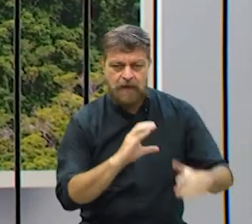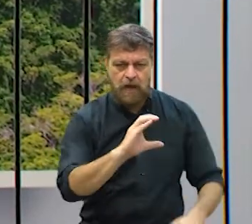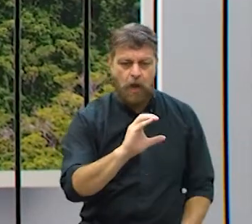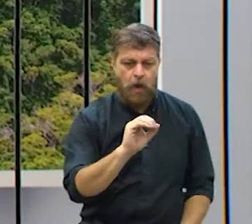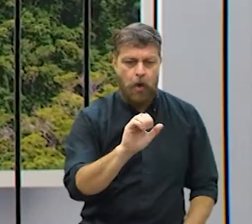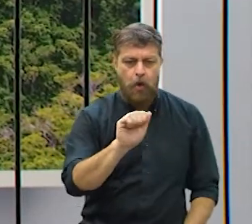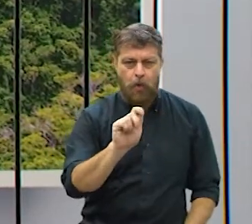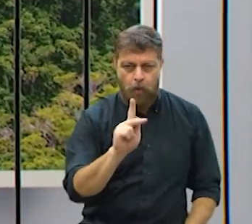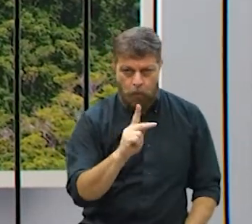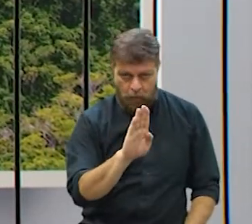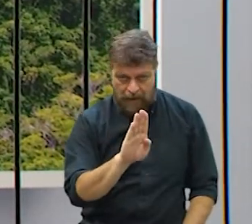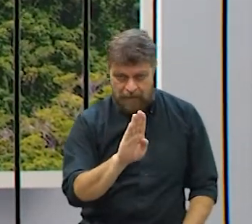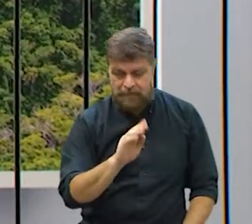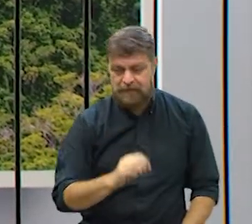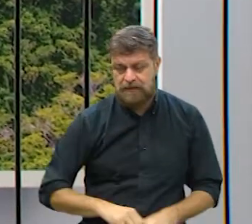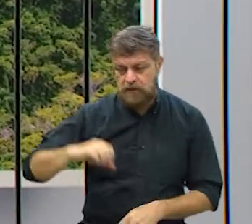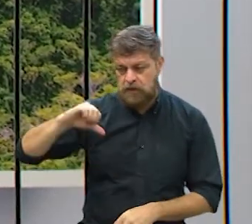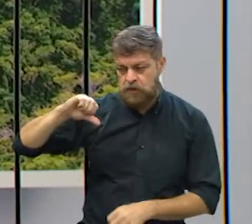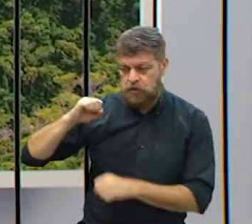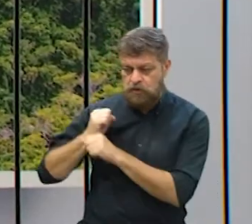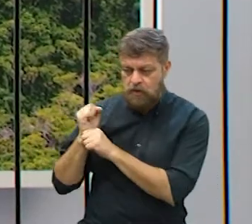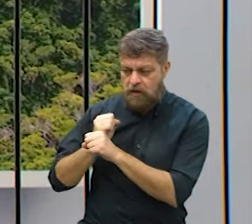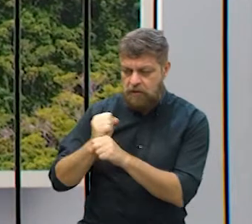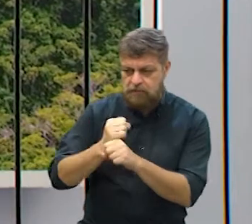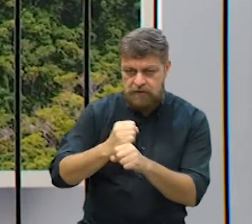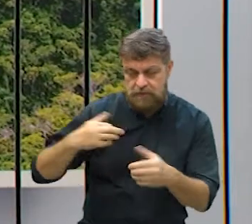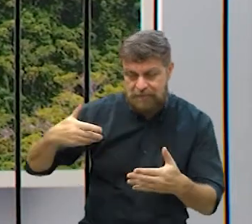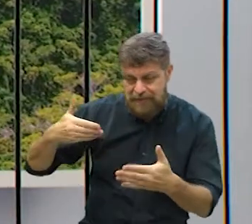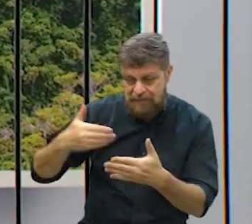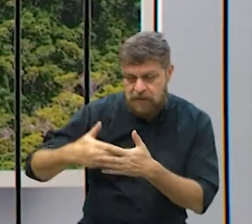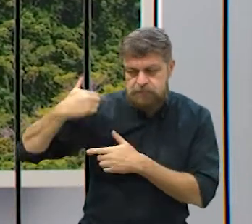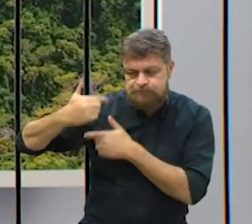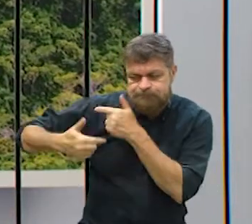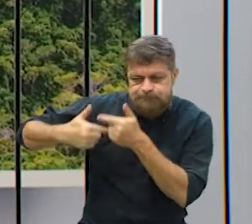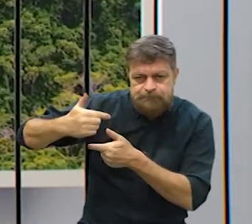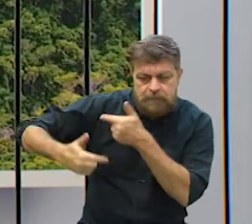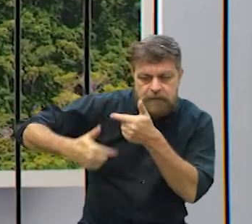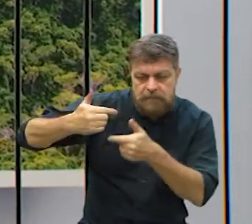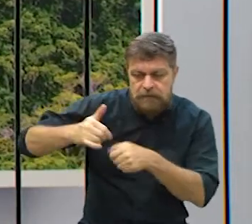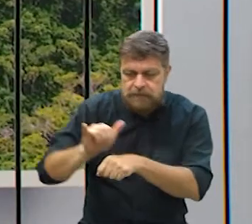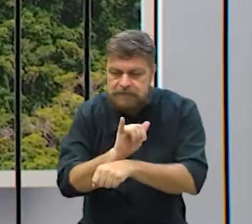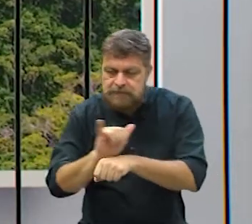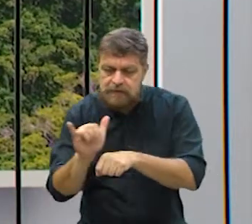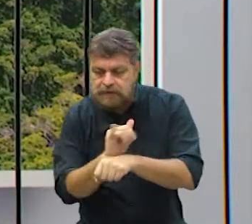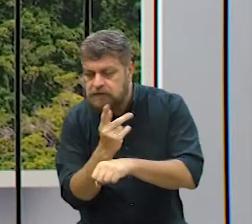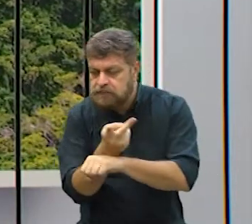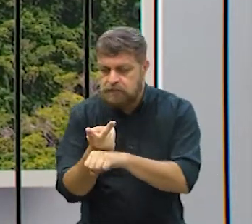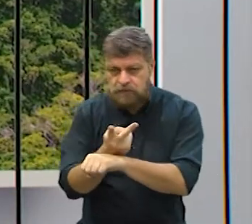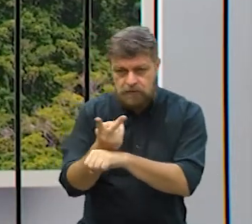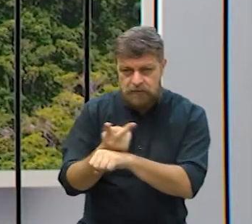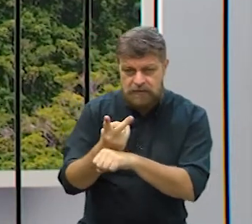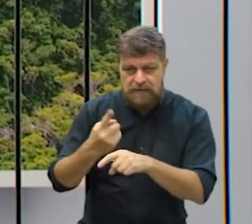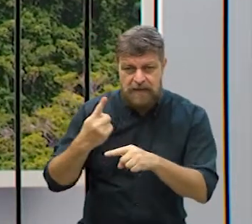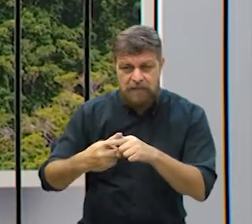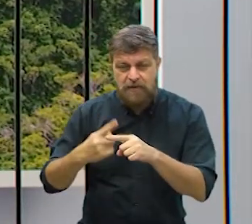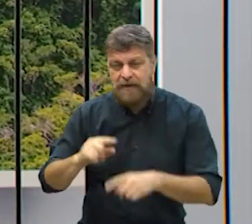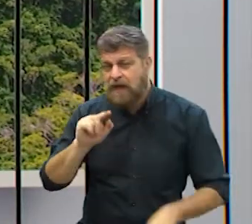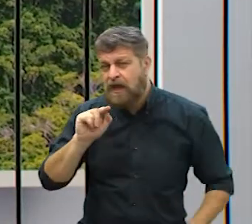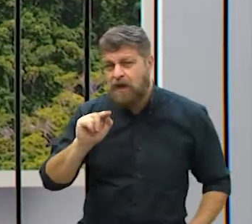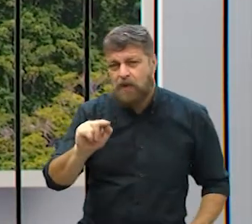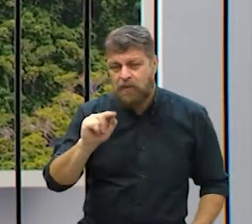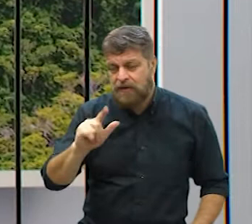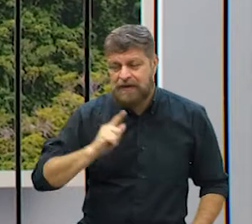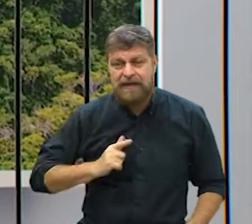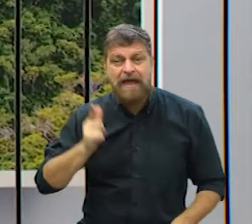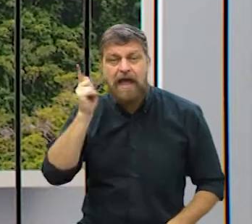Coab de 8 anos para cá, 9 anos para cá, trabalhando, operando, buscando a solução. Porque o métier